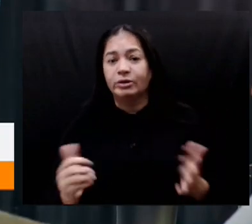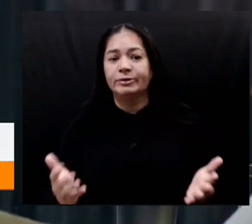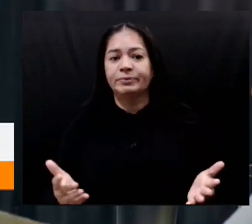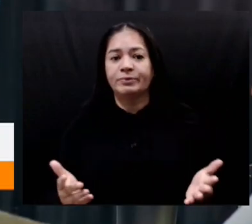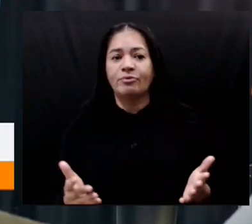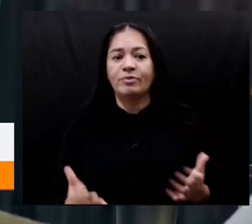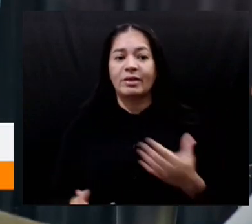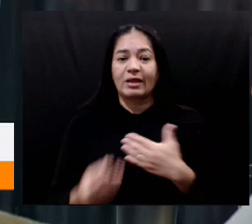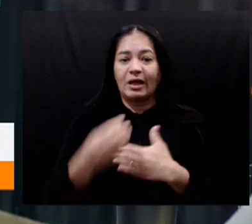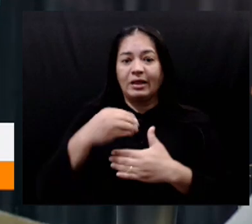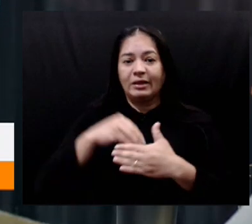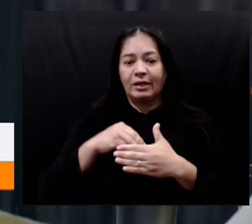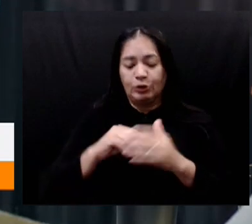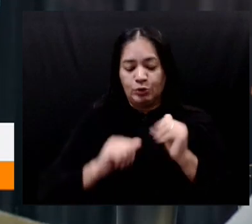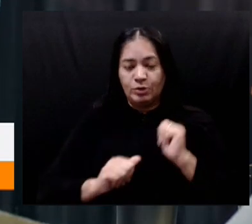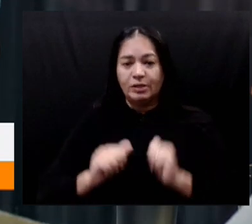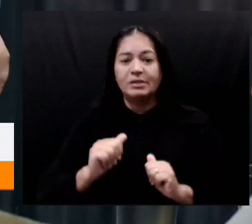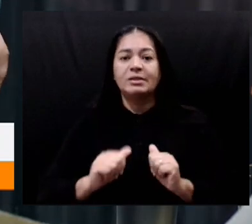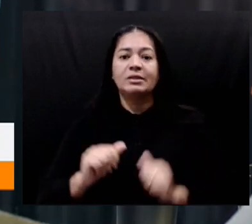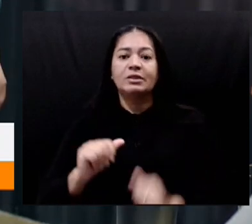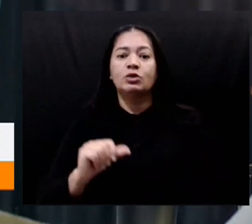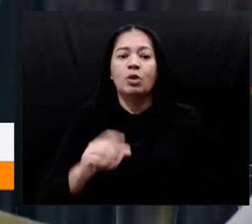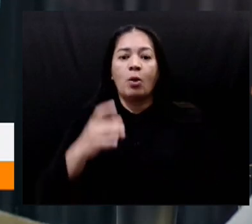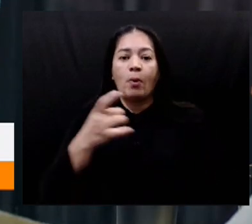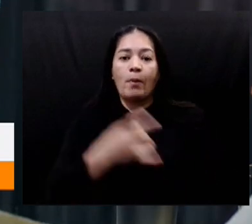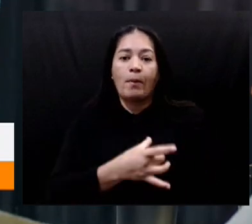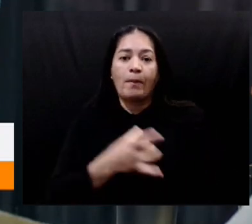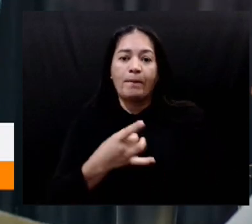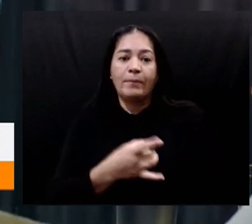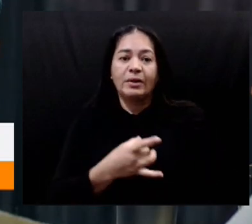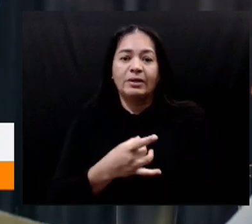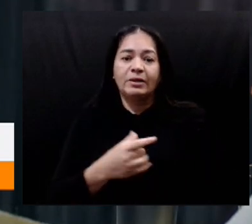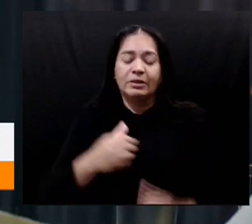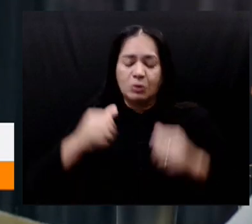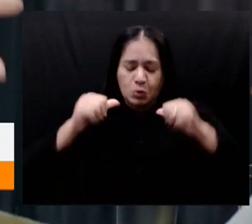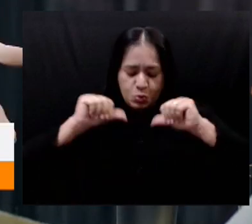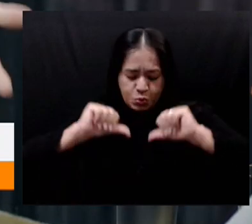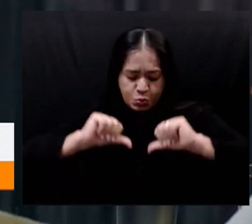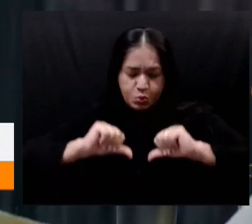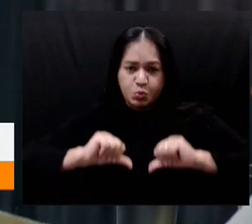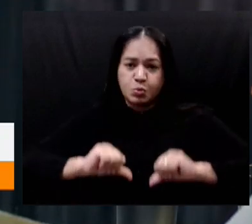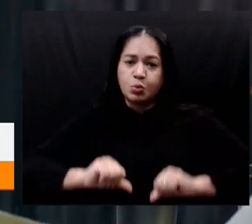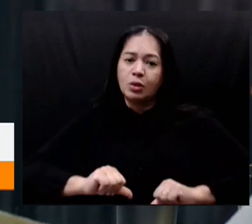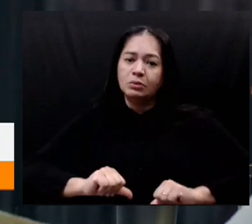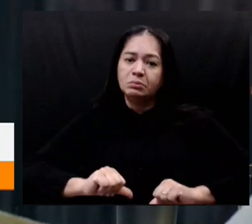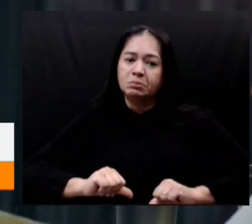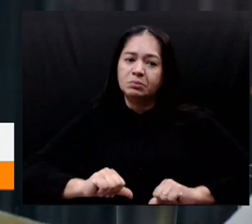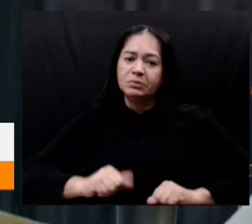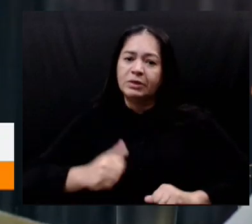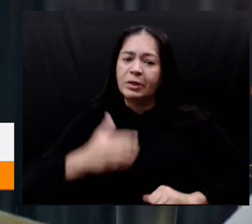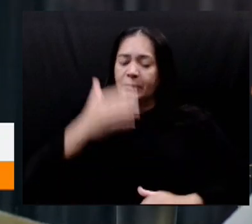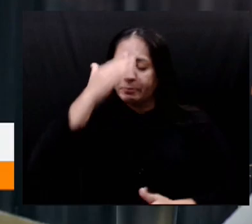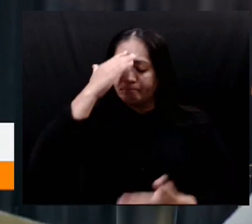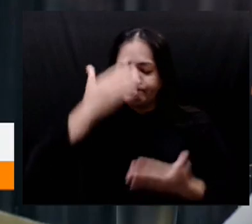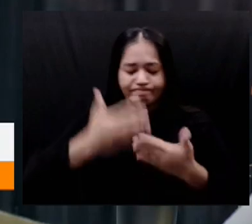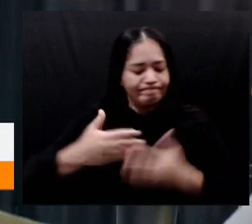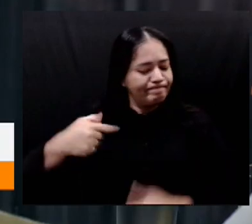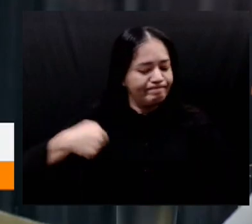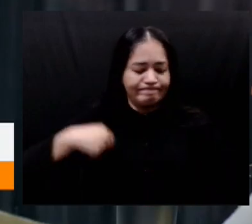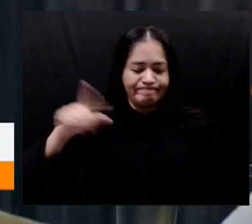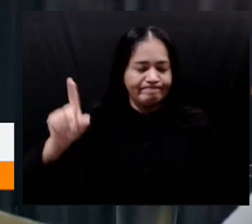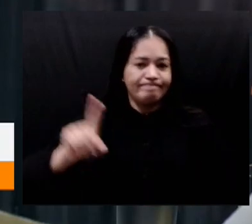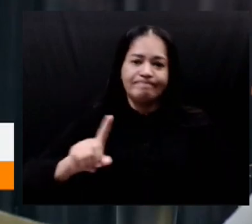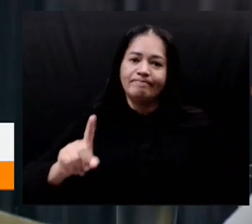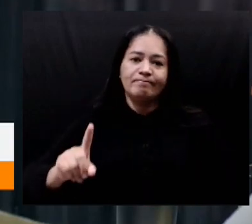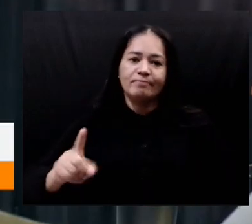ansiedade, então, o medo, a baixa autoestima, então eu deixo de acreditar em mim, né, porque eu